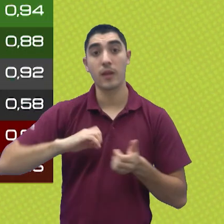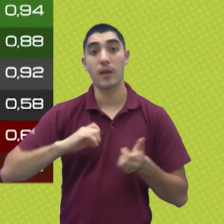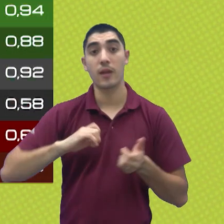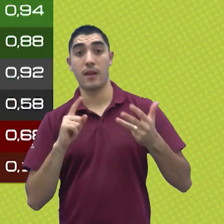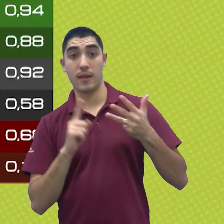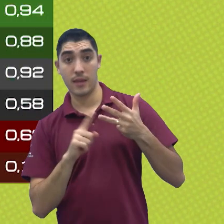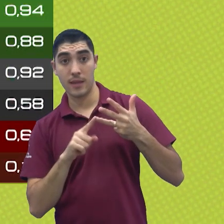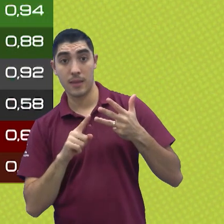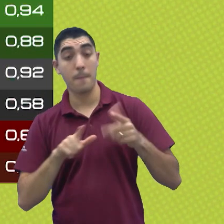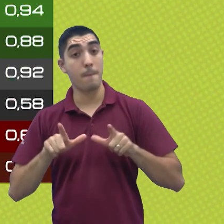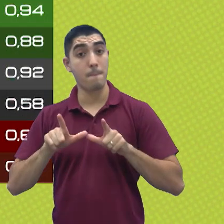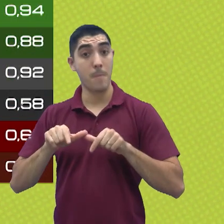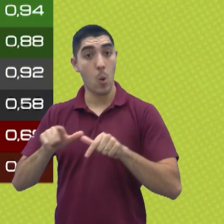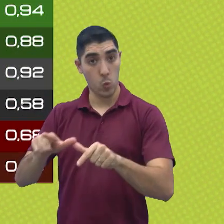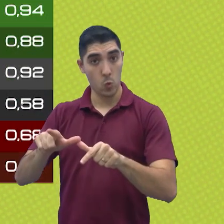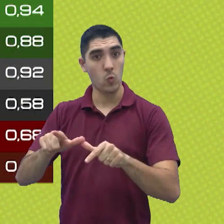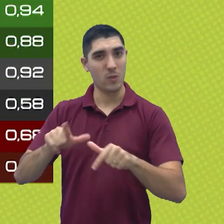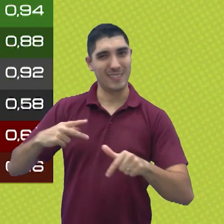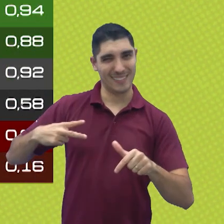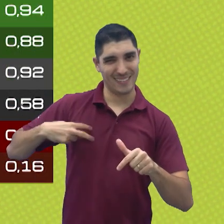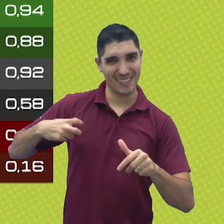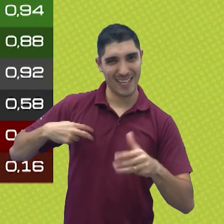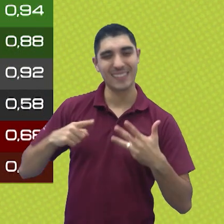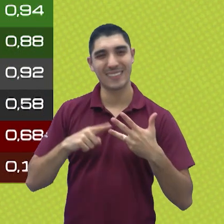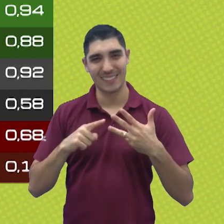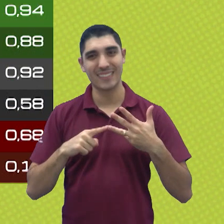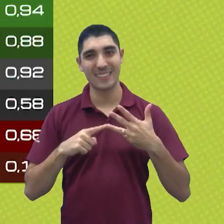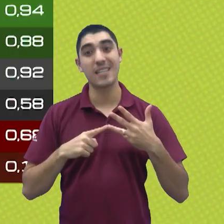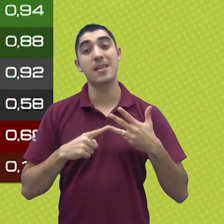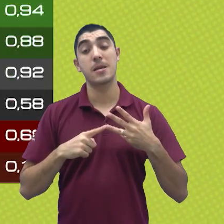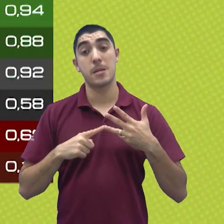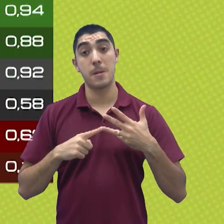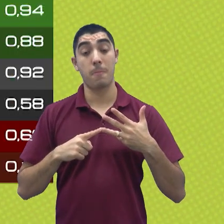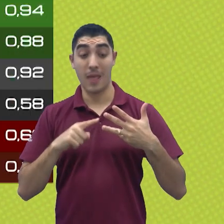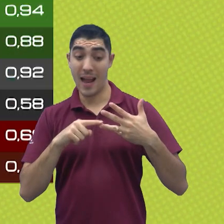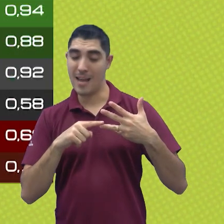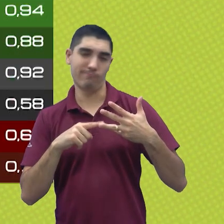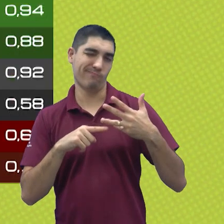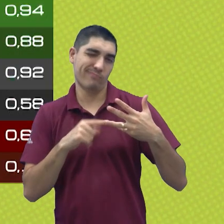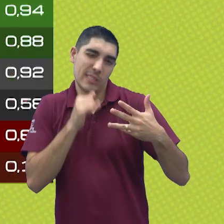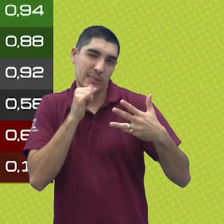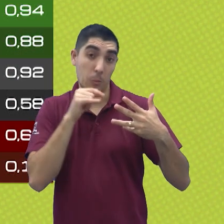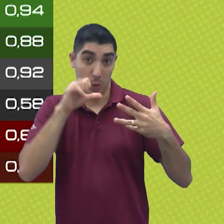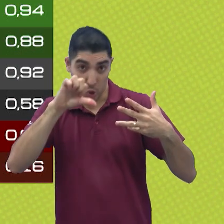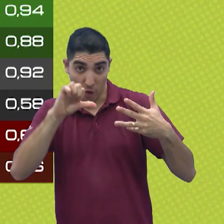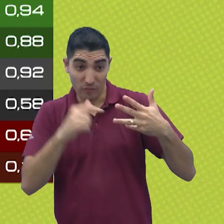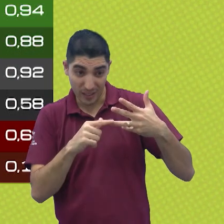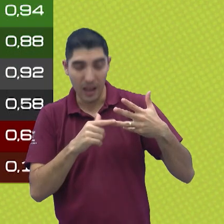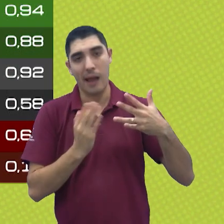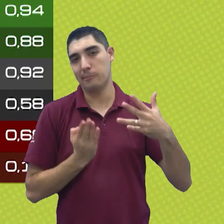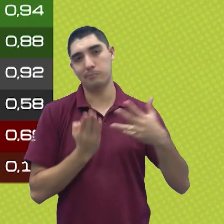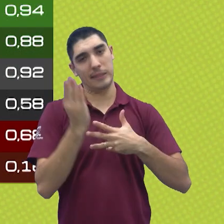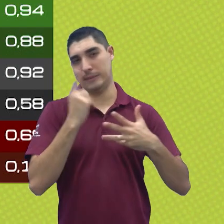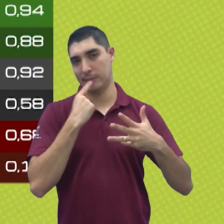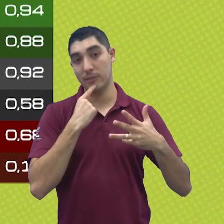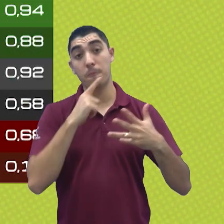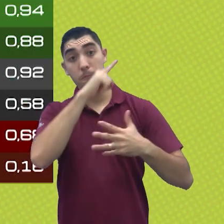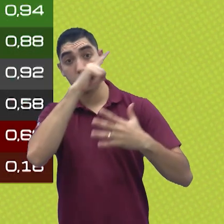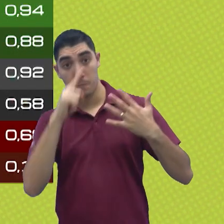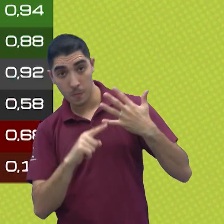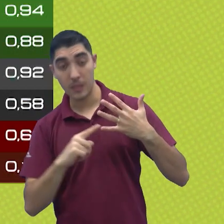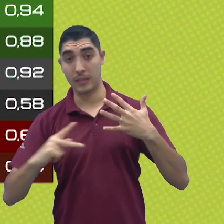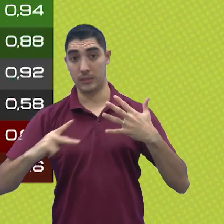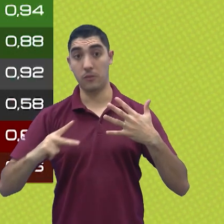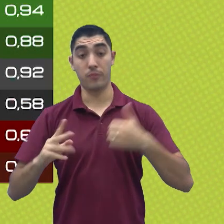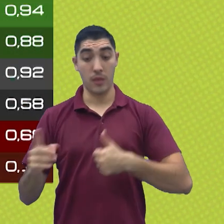fora da classificação e embaixo do SESI já vem o São José na 10ª posição. E o Joinville